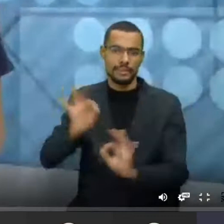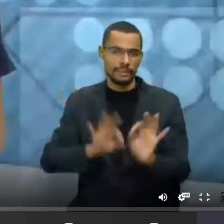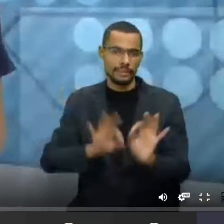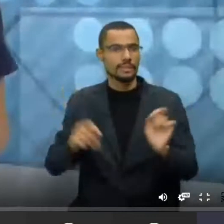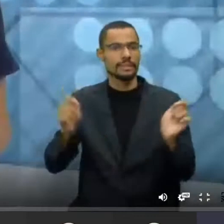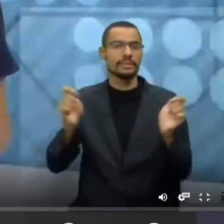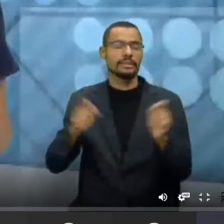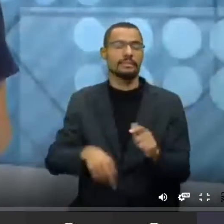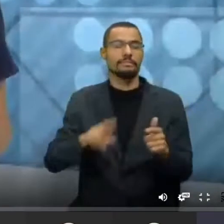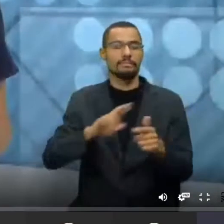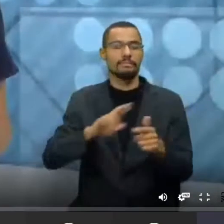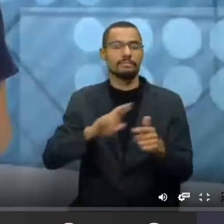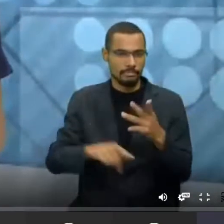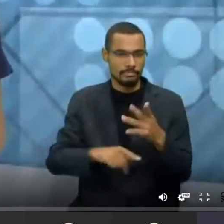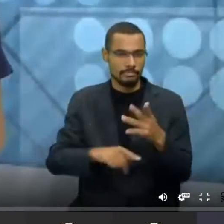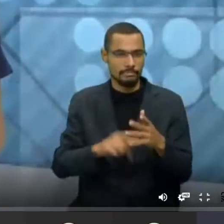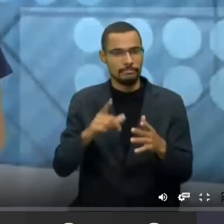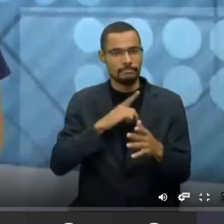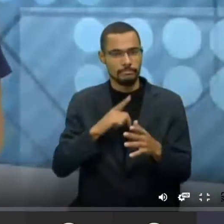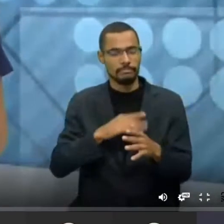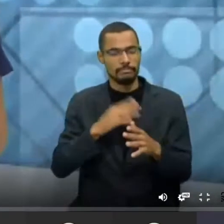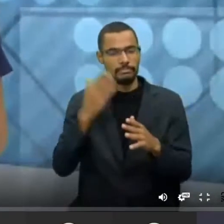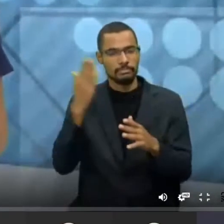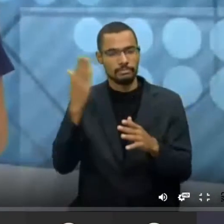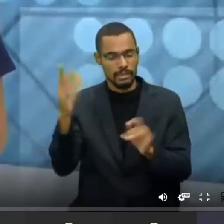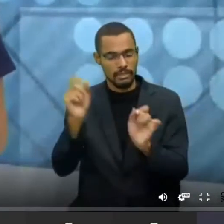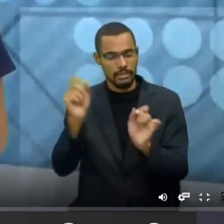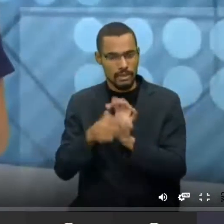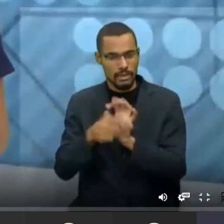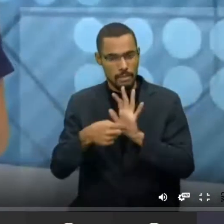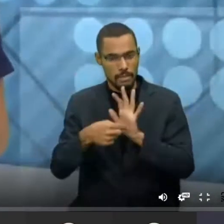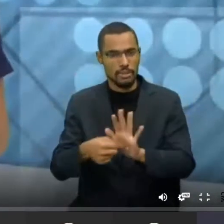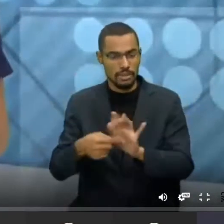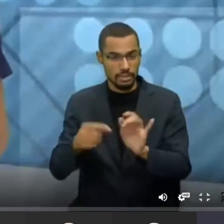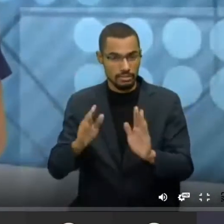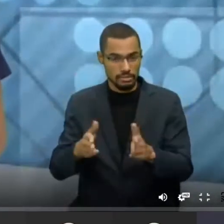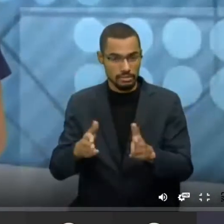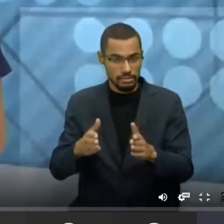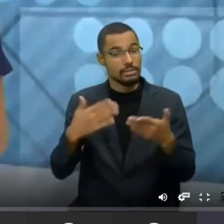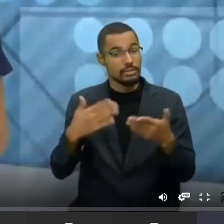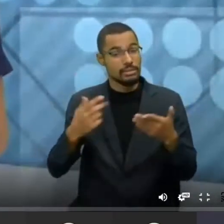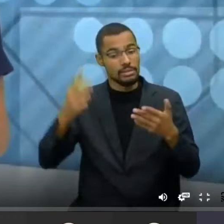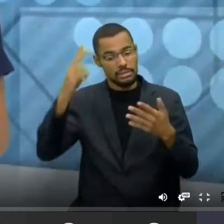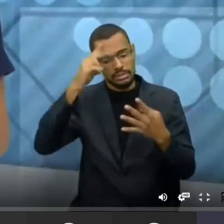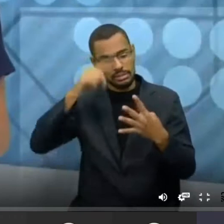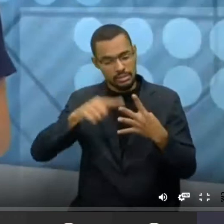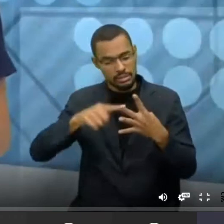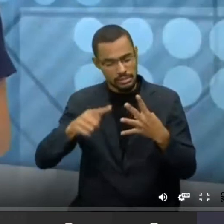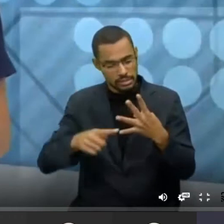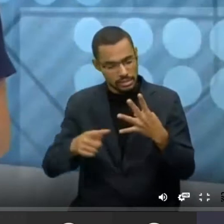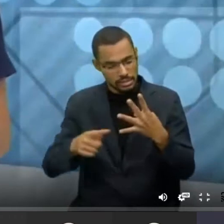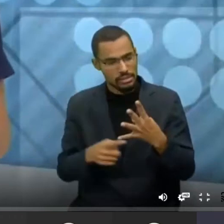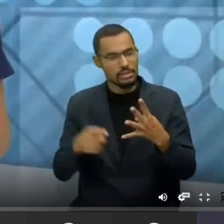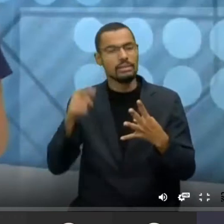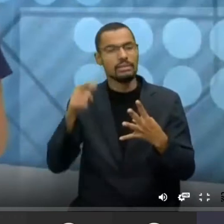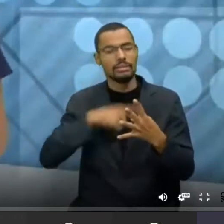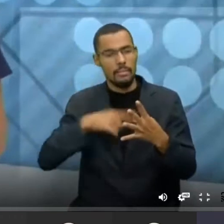então, dessas estruturas que foram observadas. Então, lembrando as 4